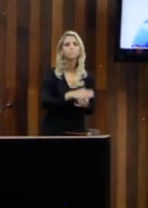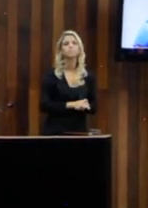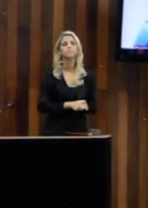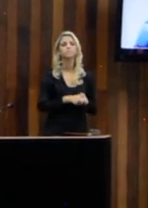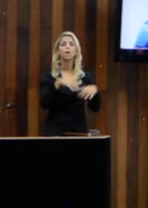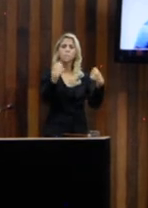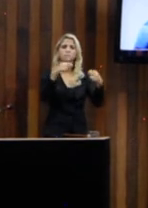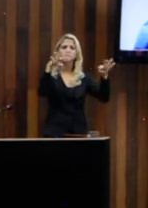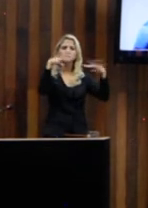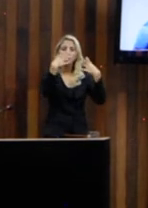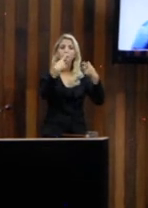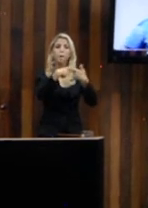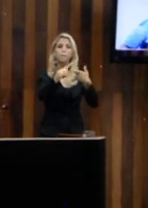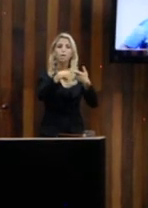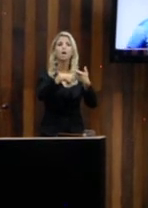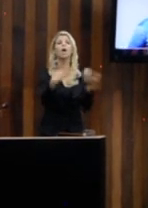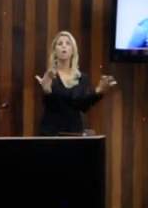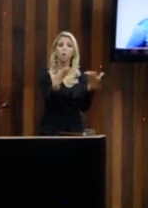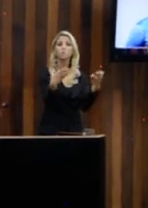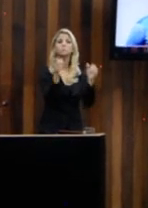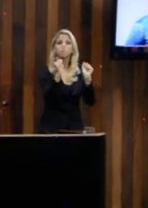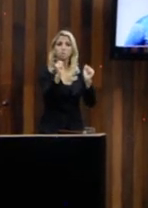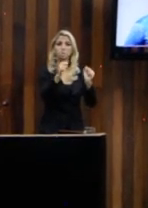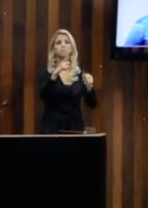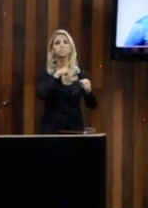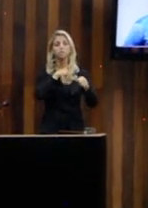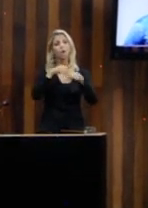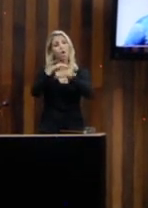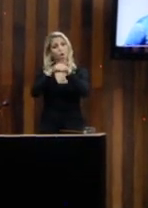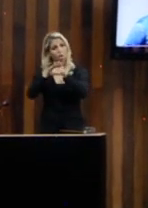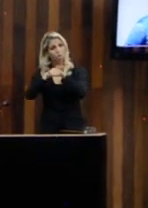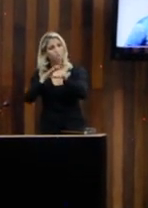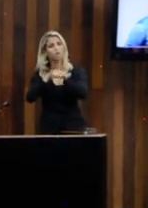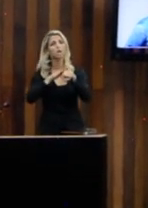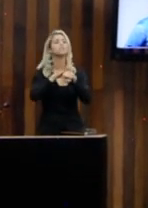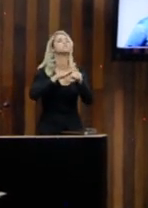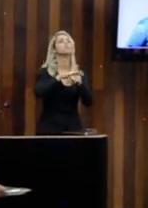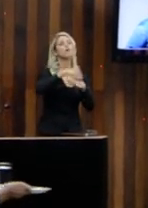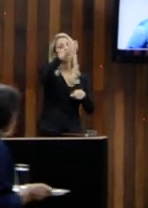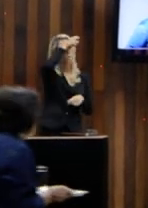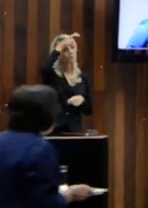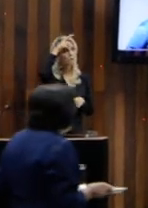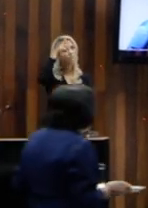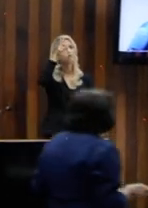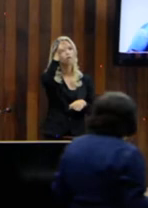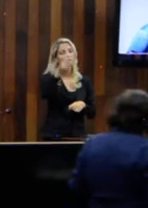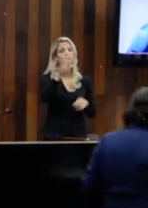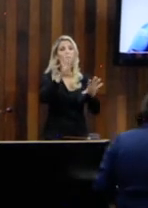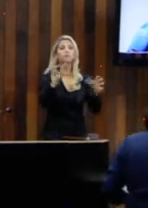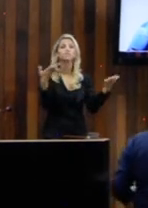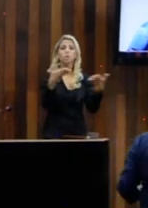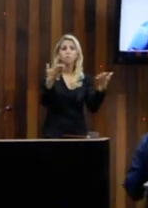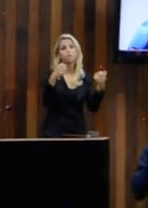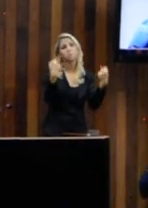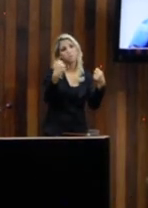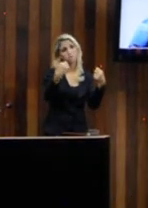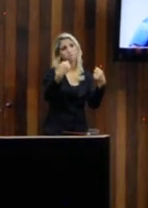hoje poderíamos estar falando com o prefeito, mas nós sabemos a agenda desse prefeito como anda lotado. Então temos que reportar